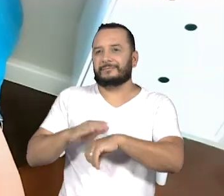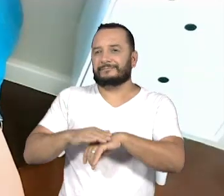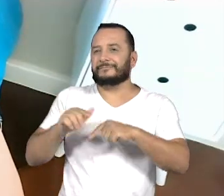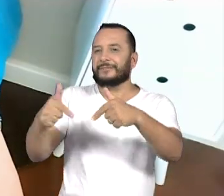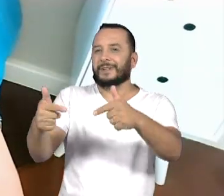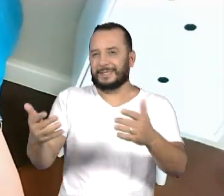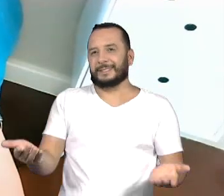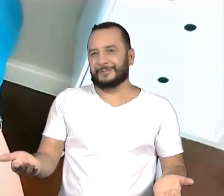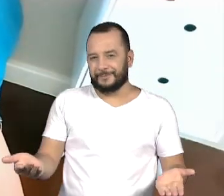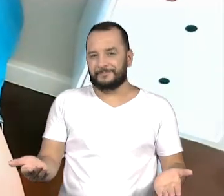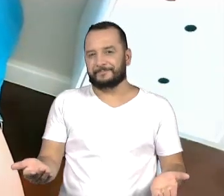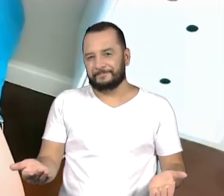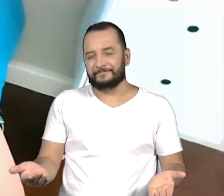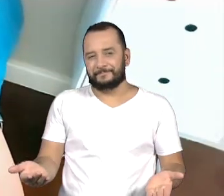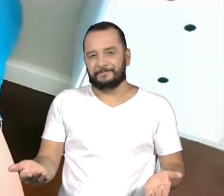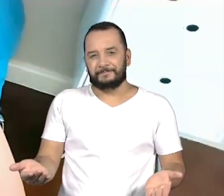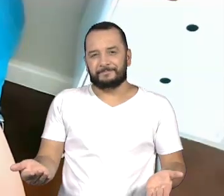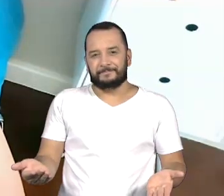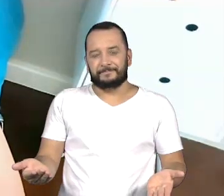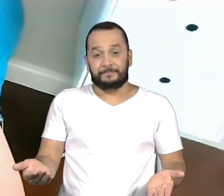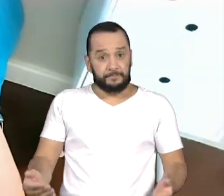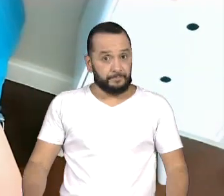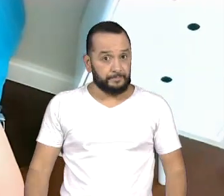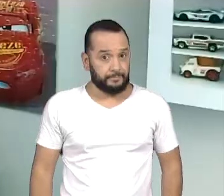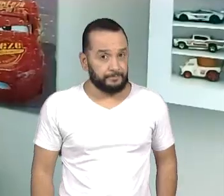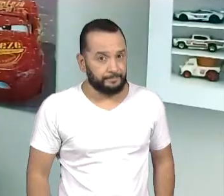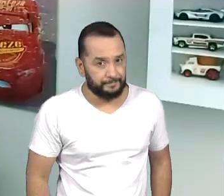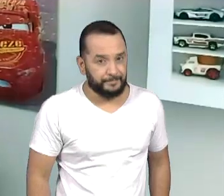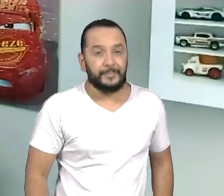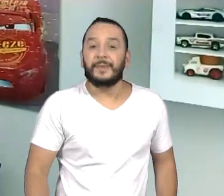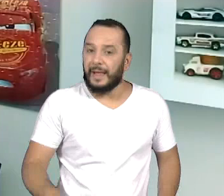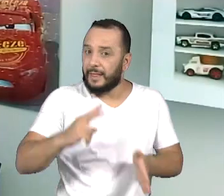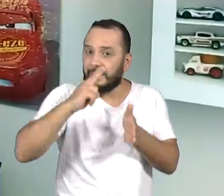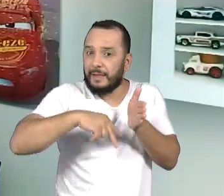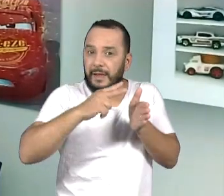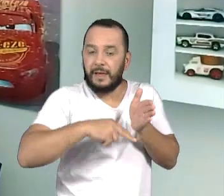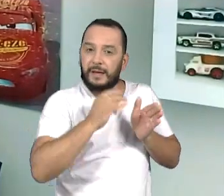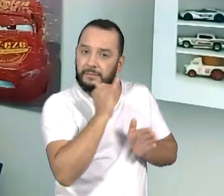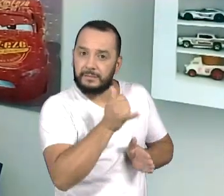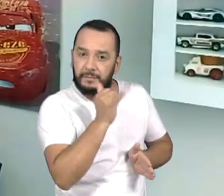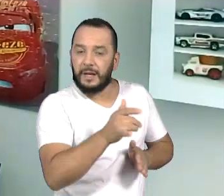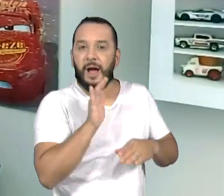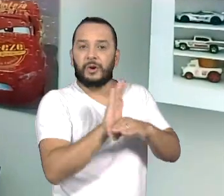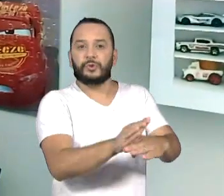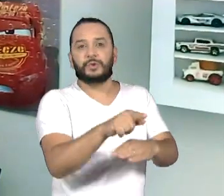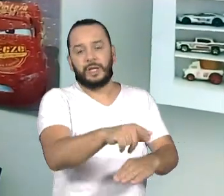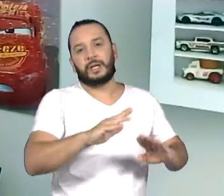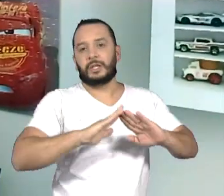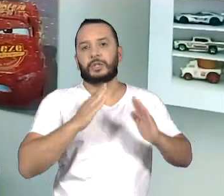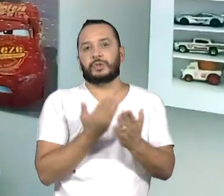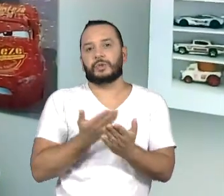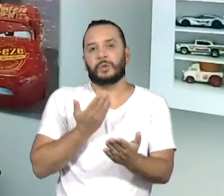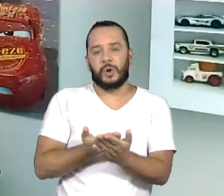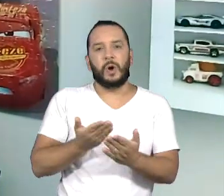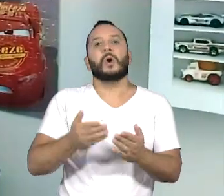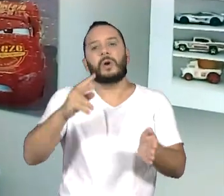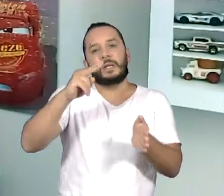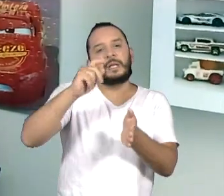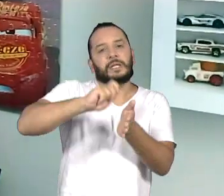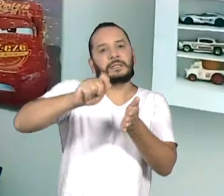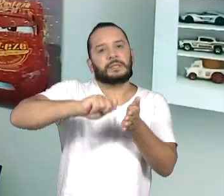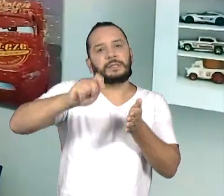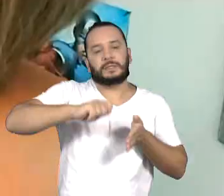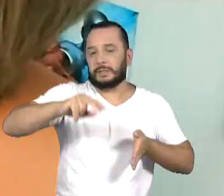fazer além de ajudar o Nícolas na escola na escrita na